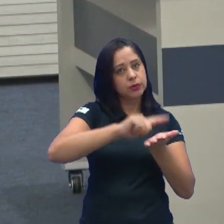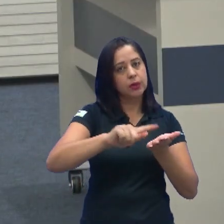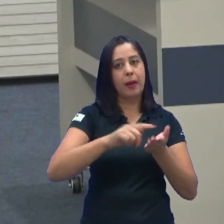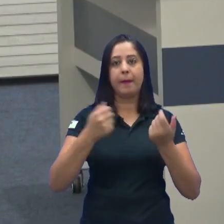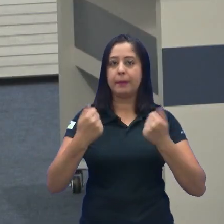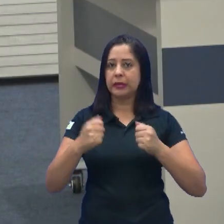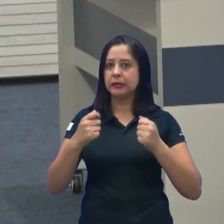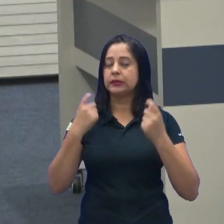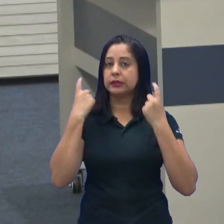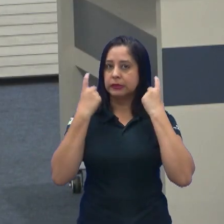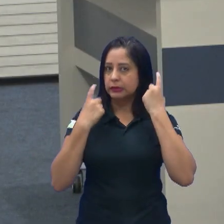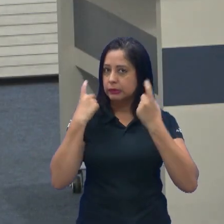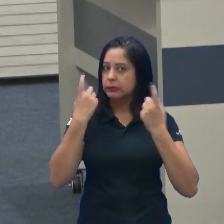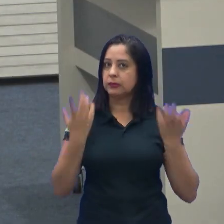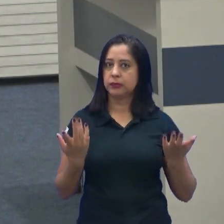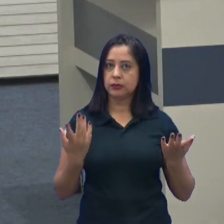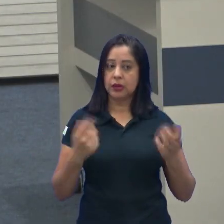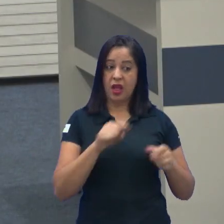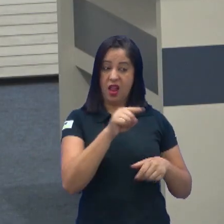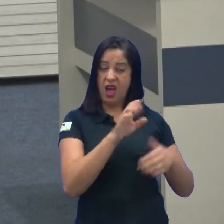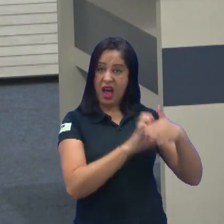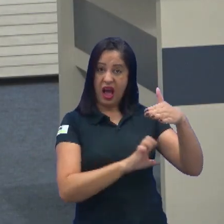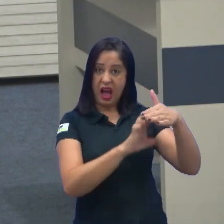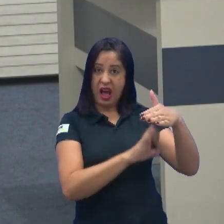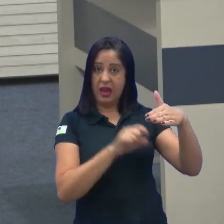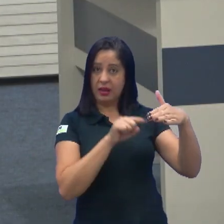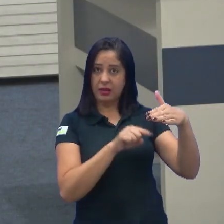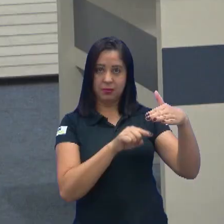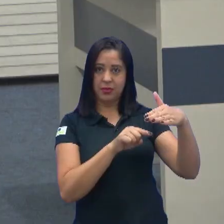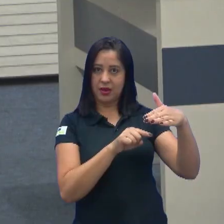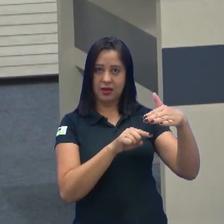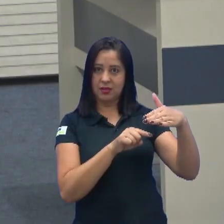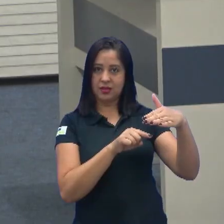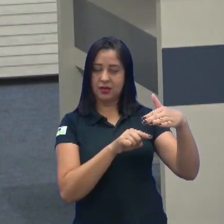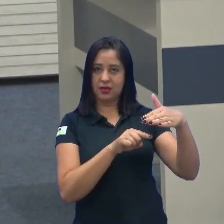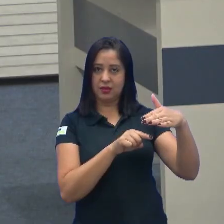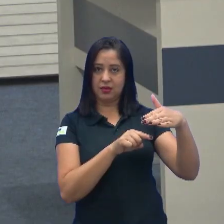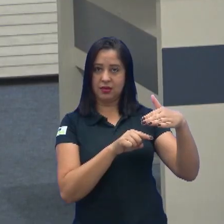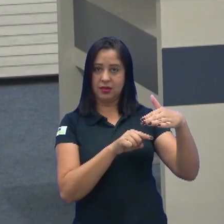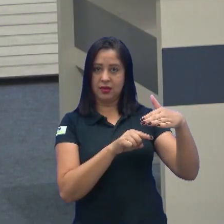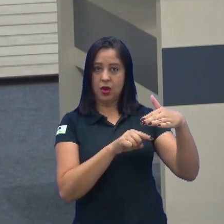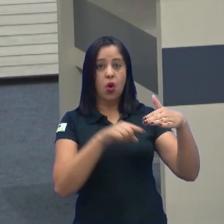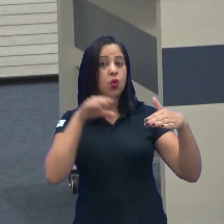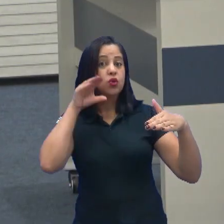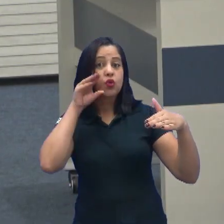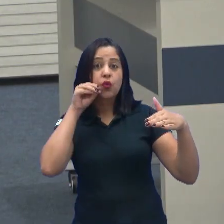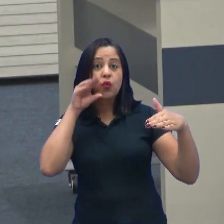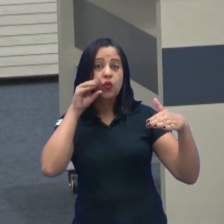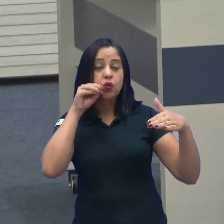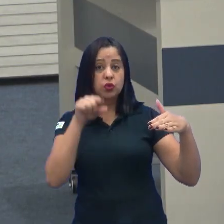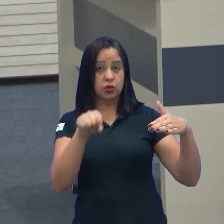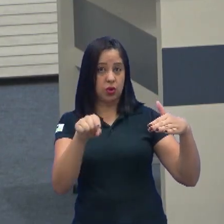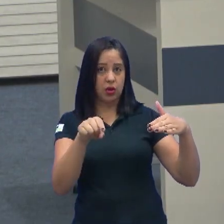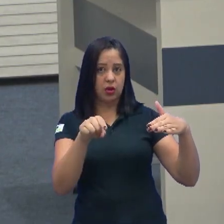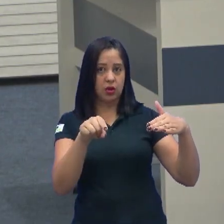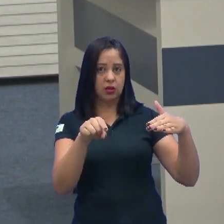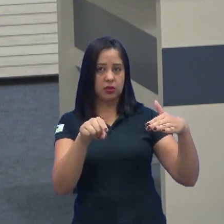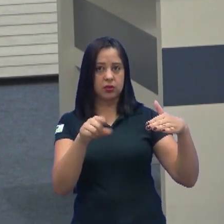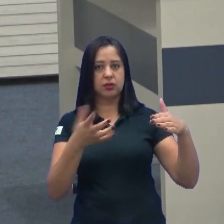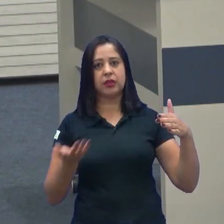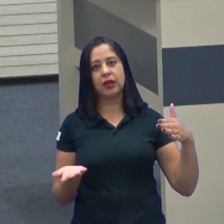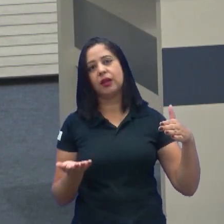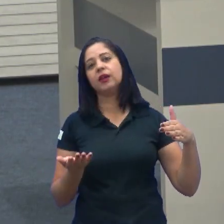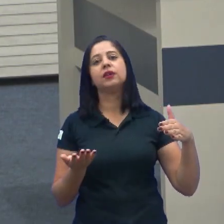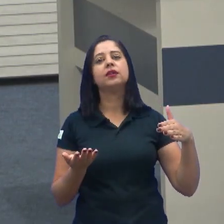essa empresa ela não deixa, inclusive, o dono da empresa, que os funcionários da equipe, inclusive de